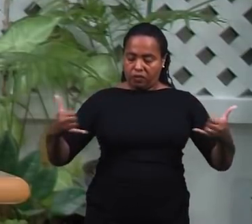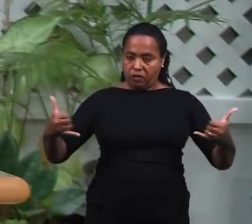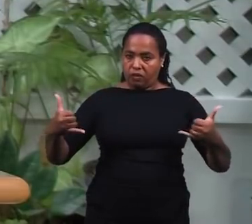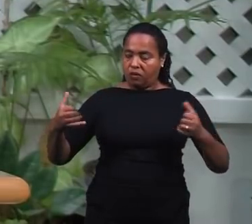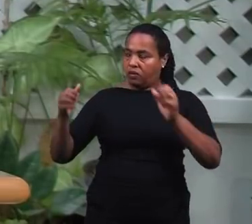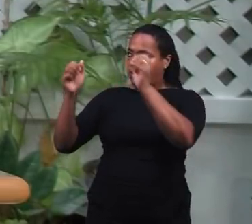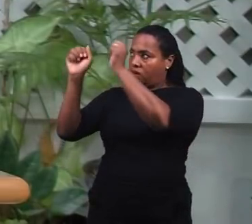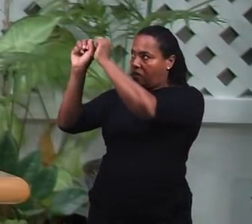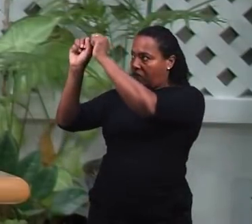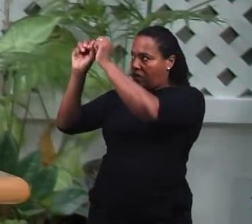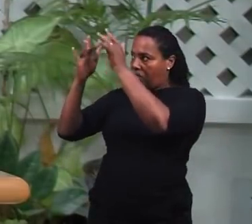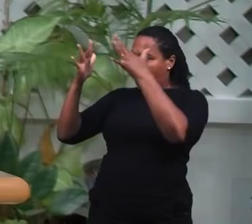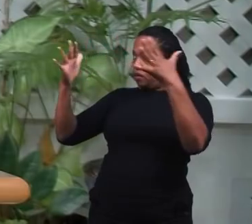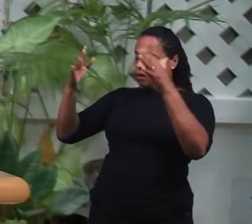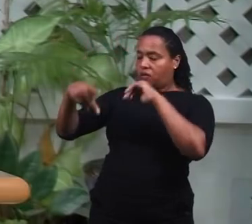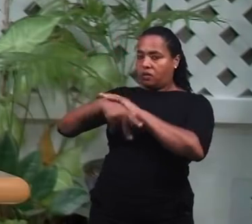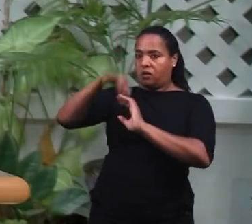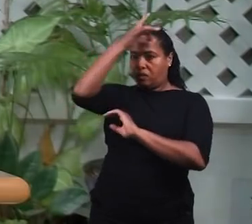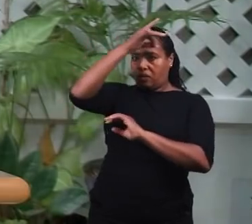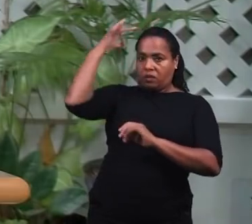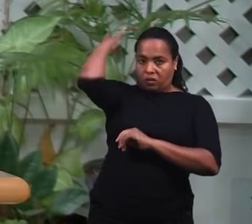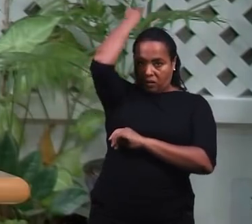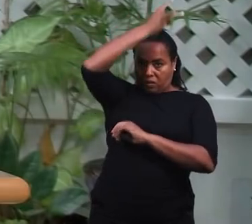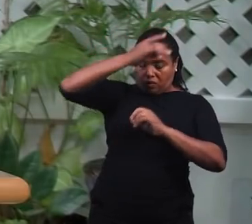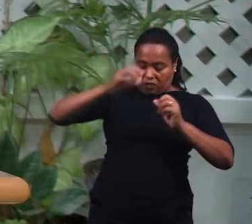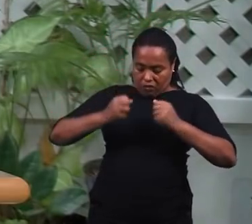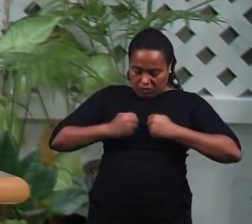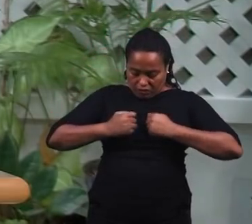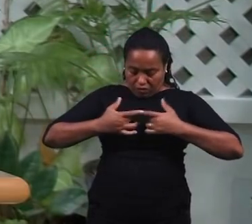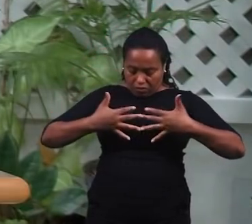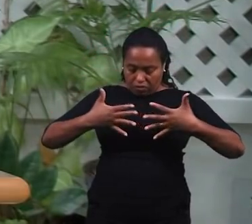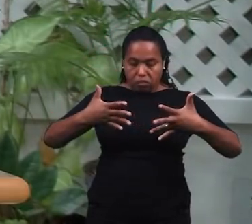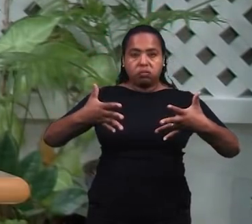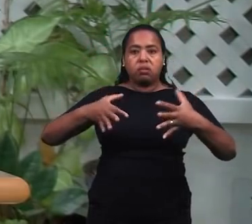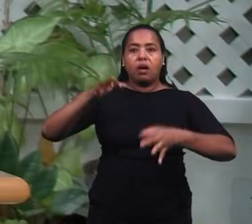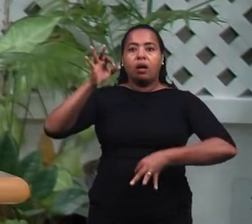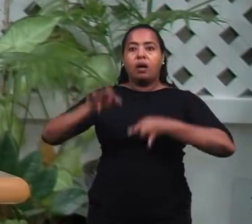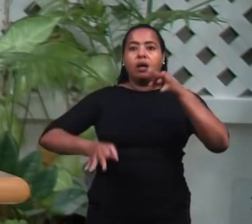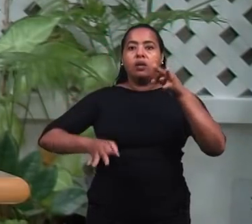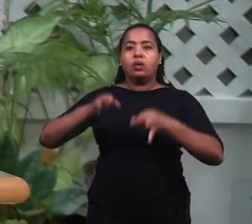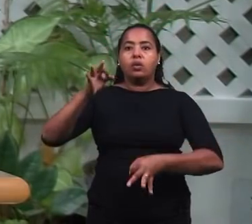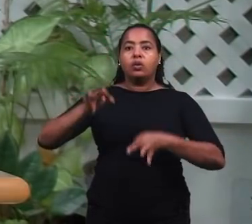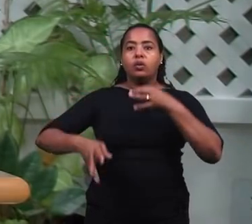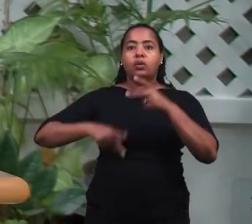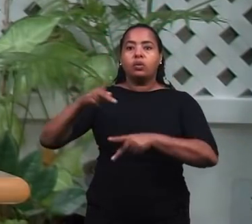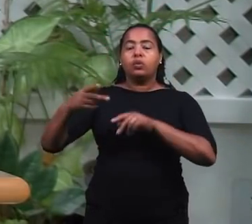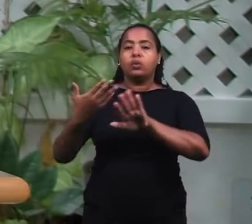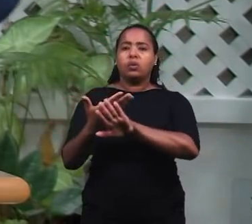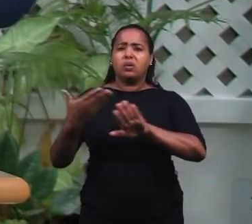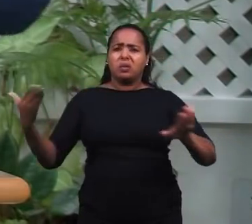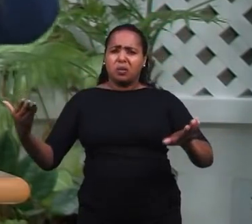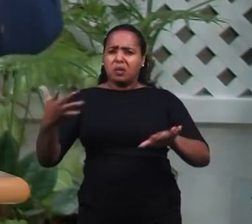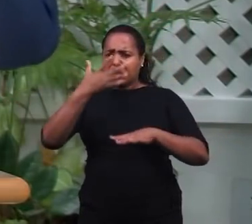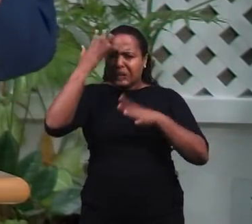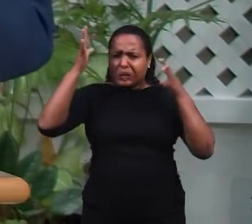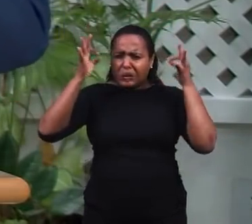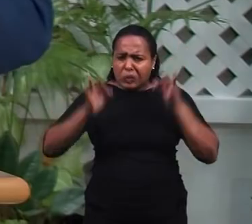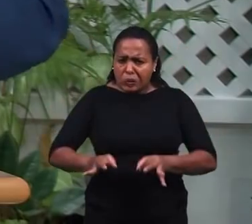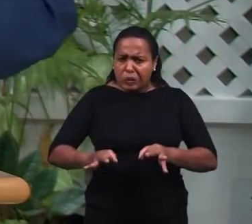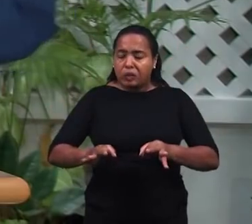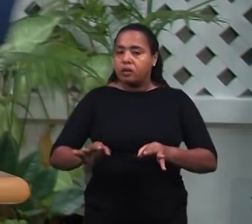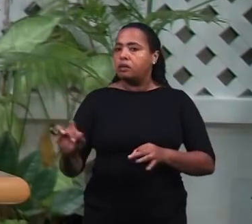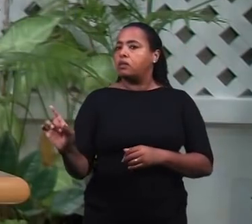Santo, que são as justiças dos santos. Justiça dos santos é: ninguém é